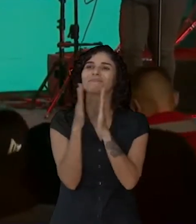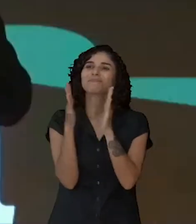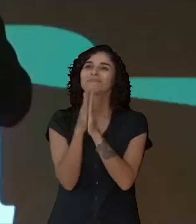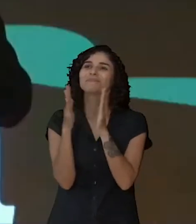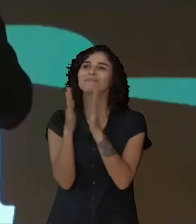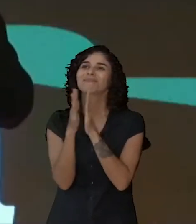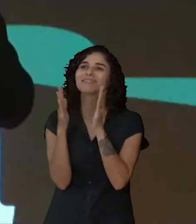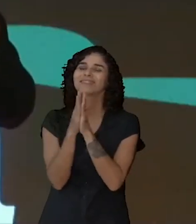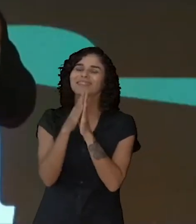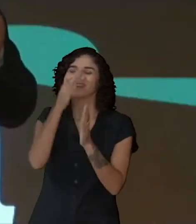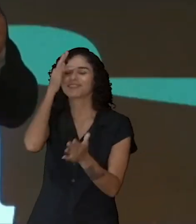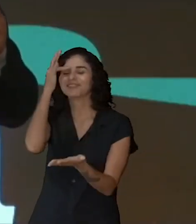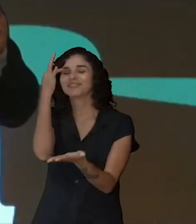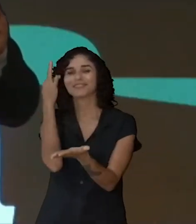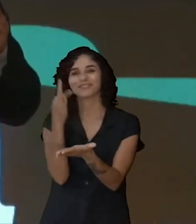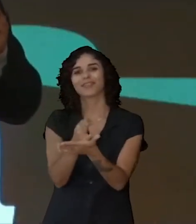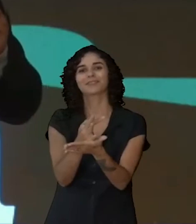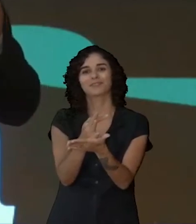Pela fé,